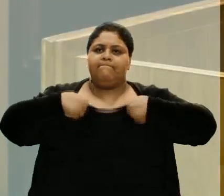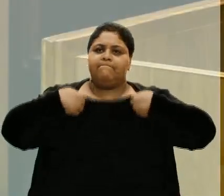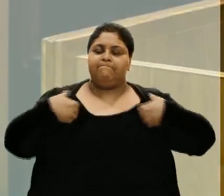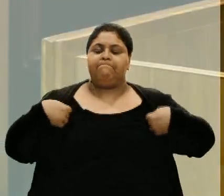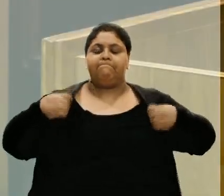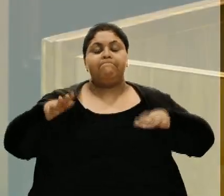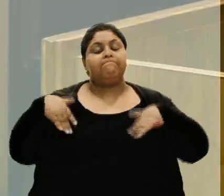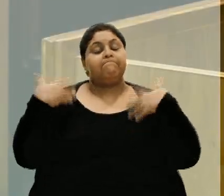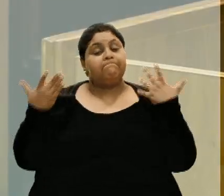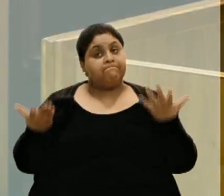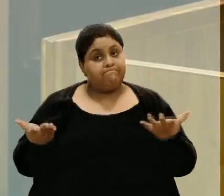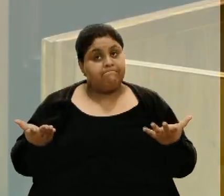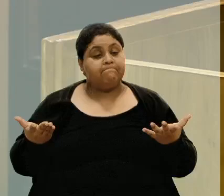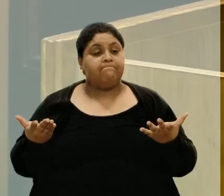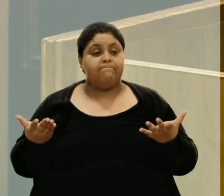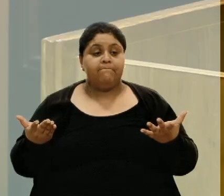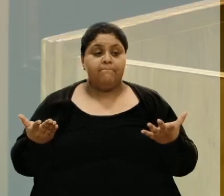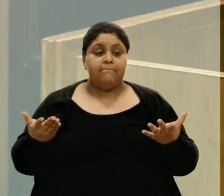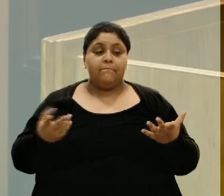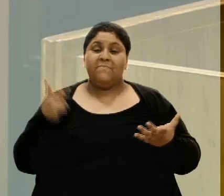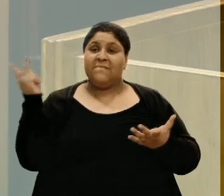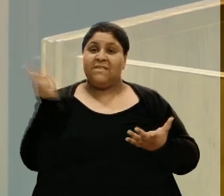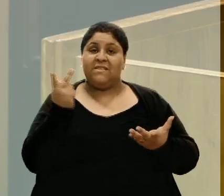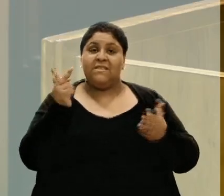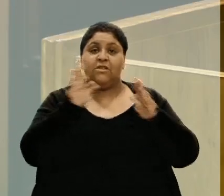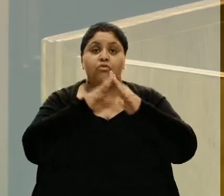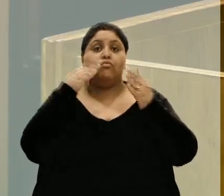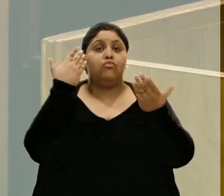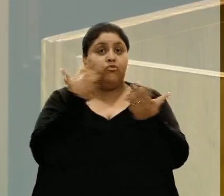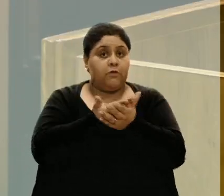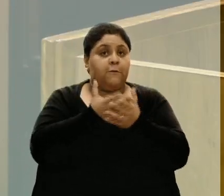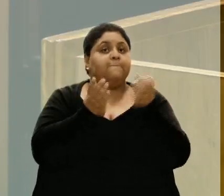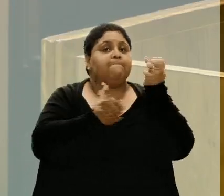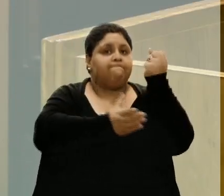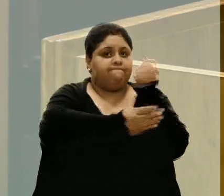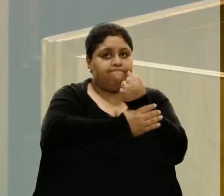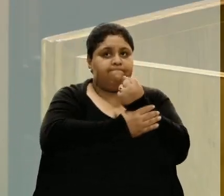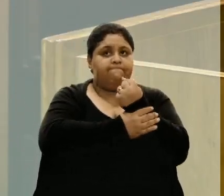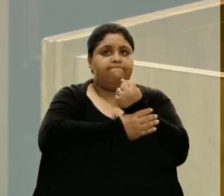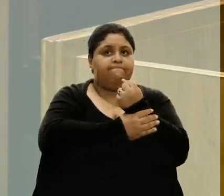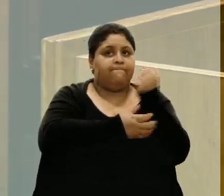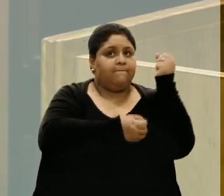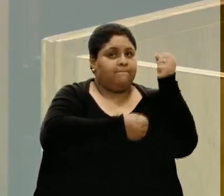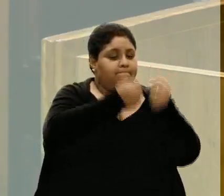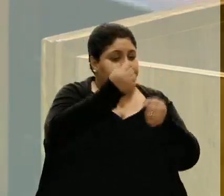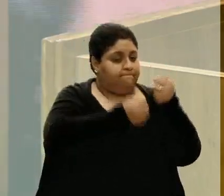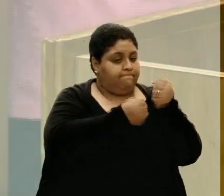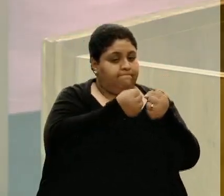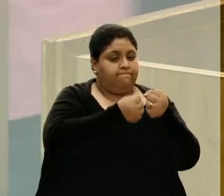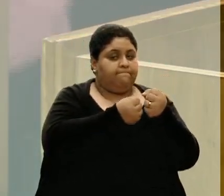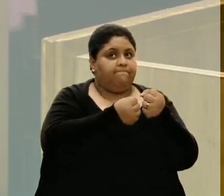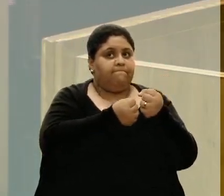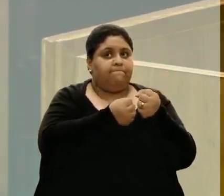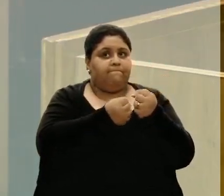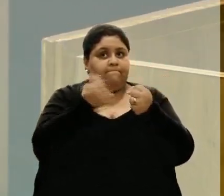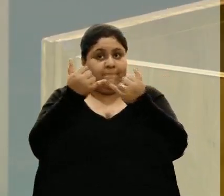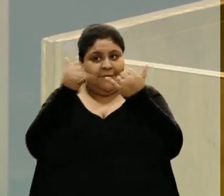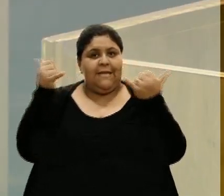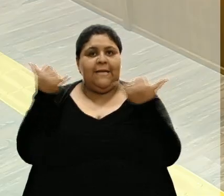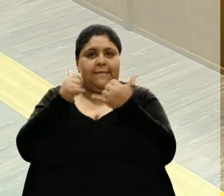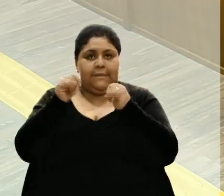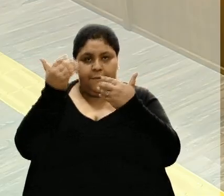é isso. As duas escolas são questão de segurança, de trânsito e a questão elétrica. Obrigada.